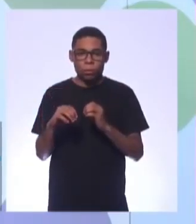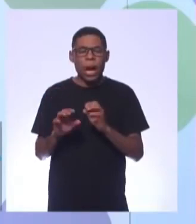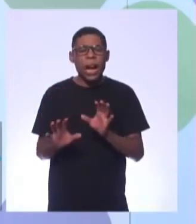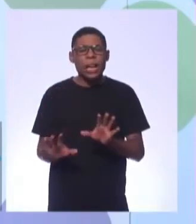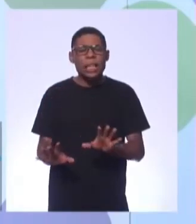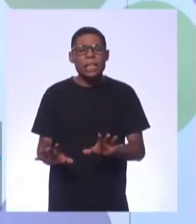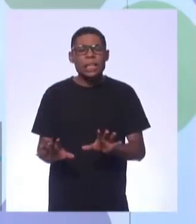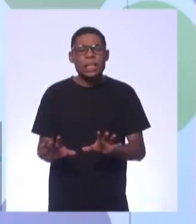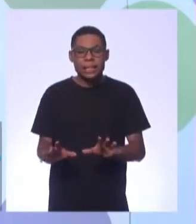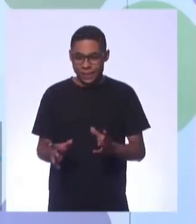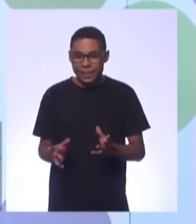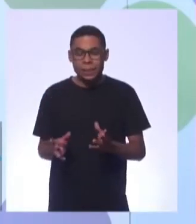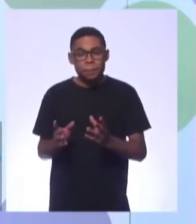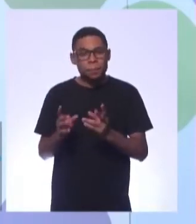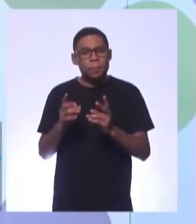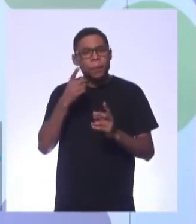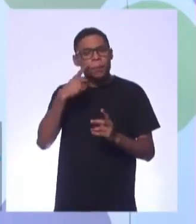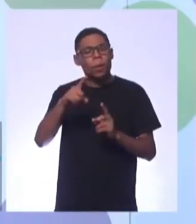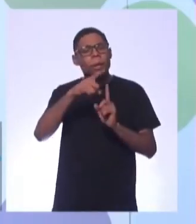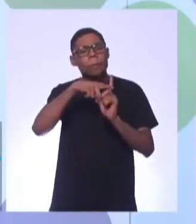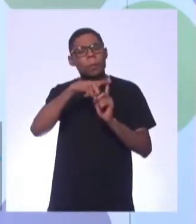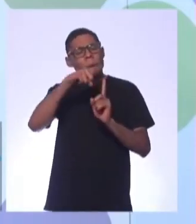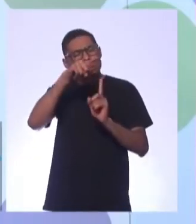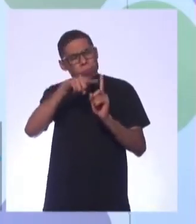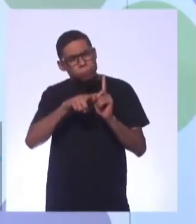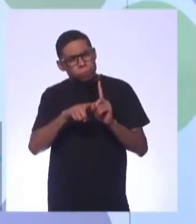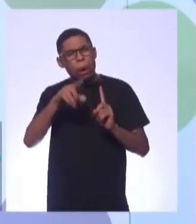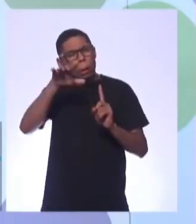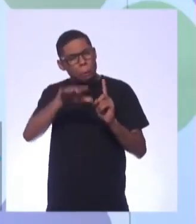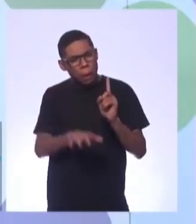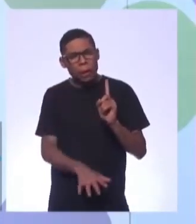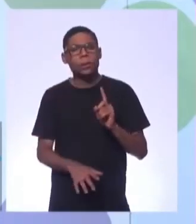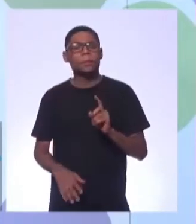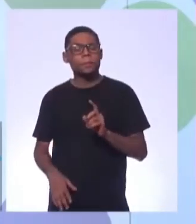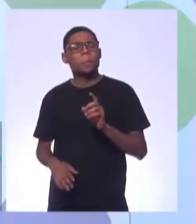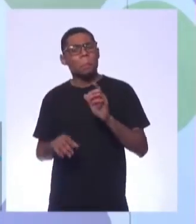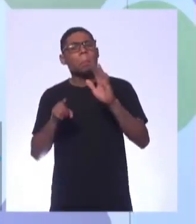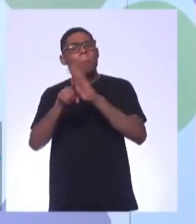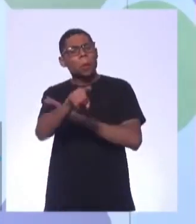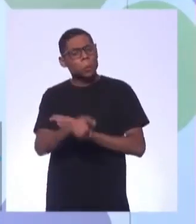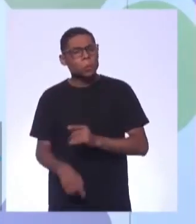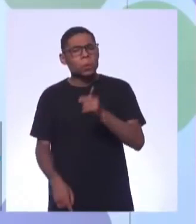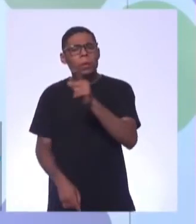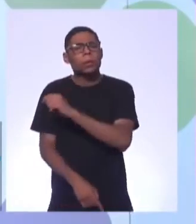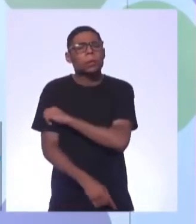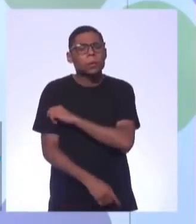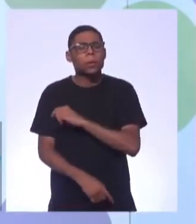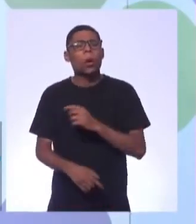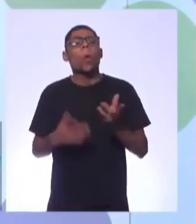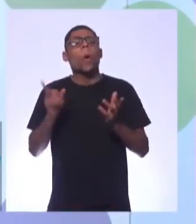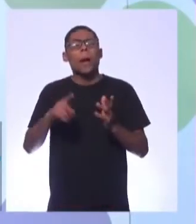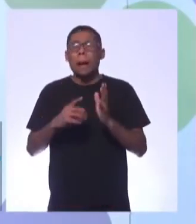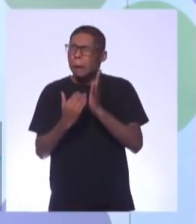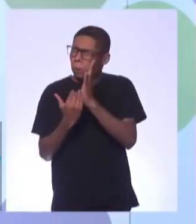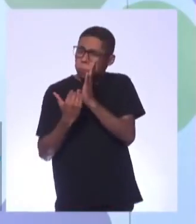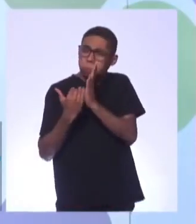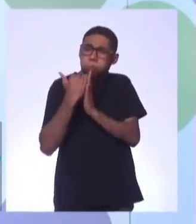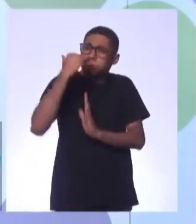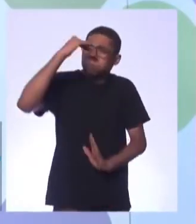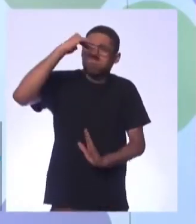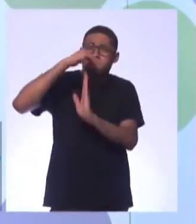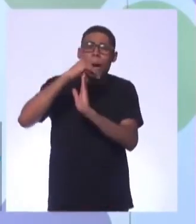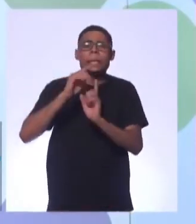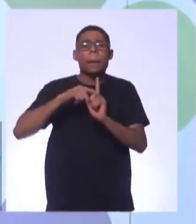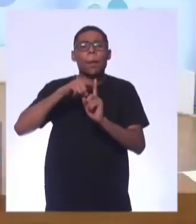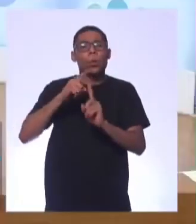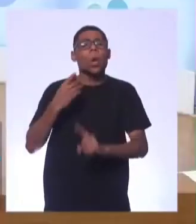baixas, né, será que os estudantes conseguem responder aqui no chat para nós qual é a maior temperatura que existe? Isso,